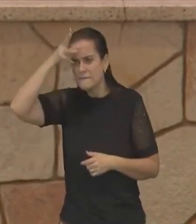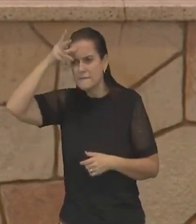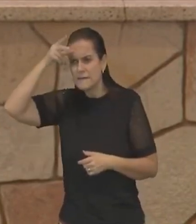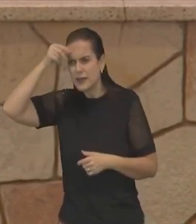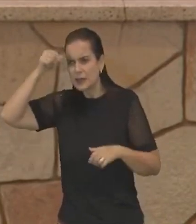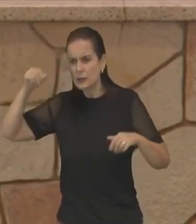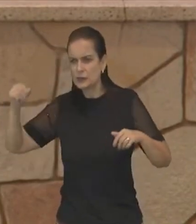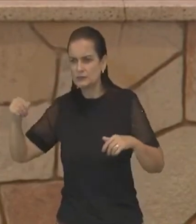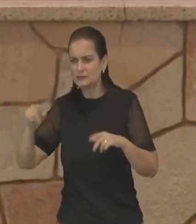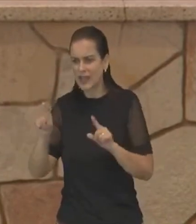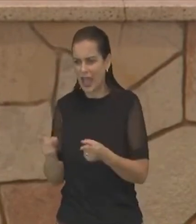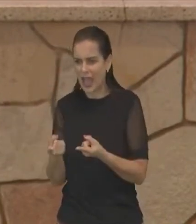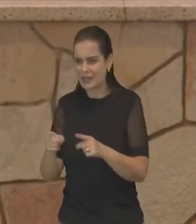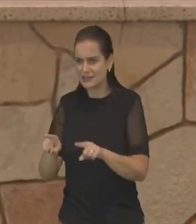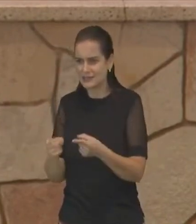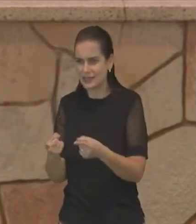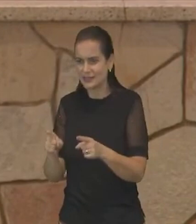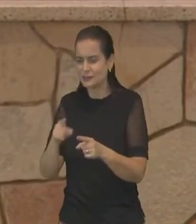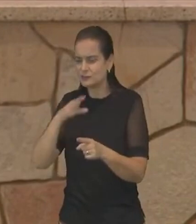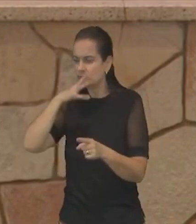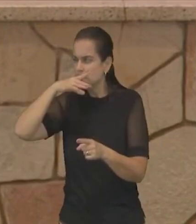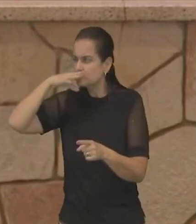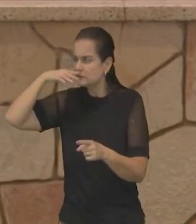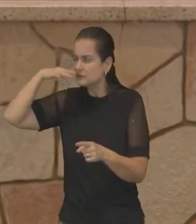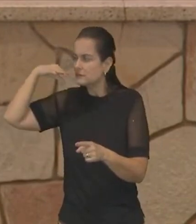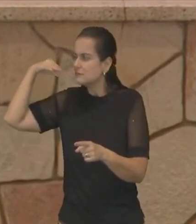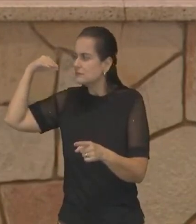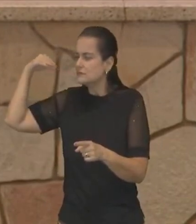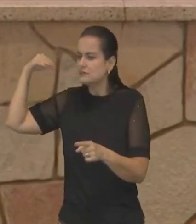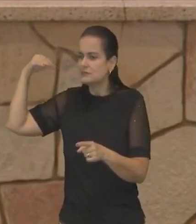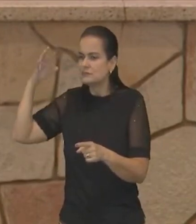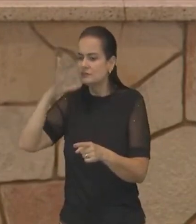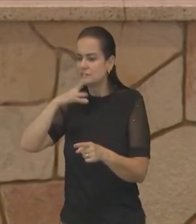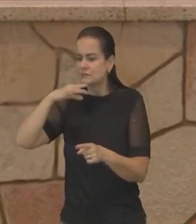de frango assado. Cheiro de frango assado.